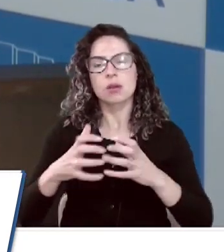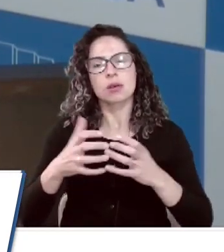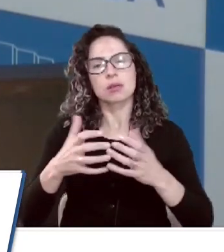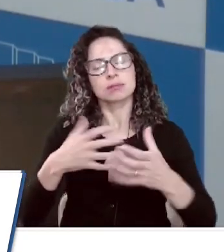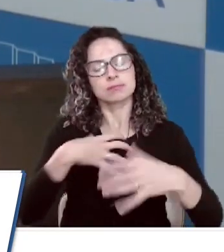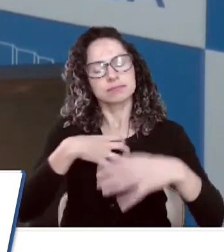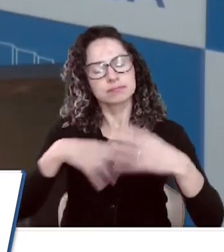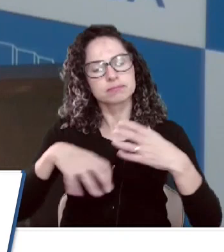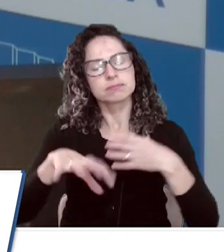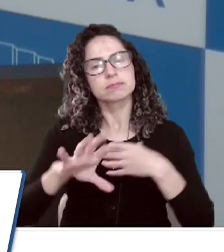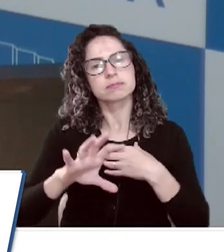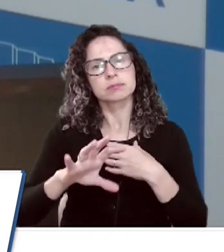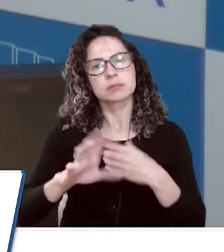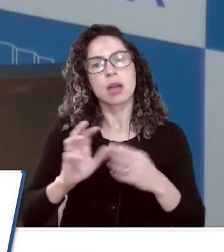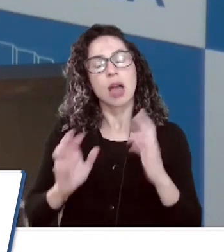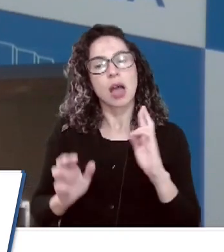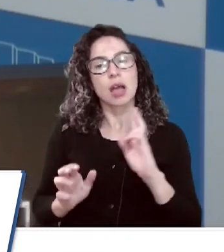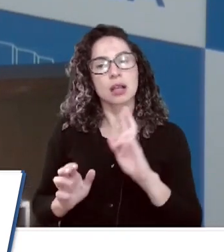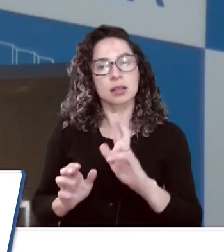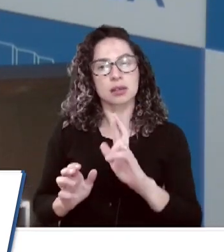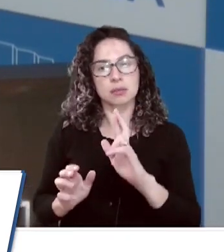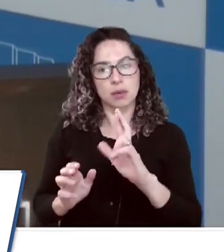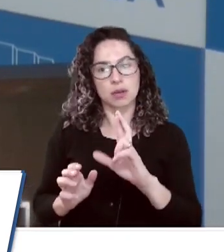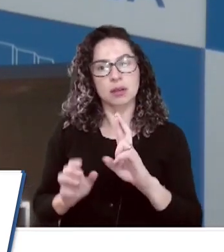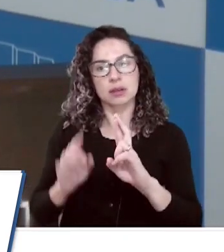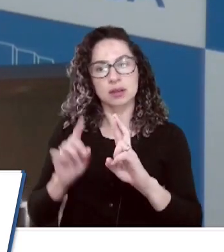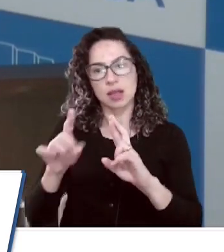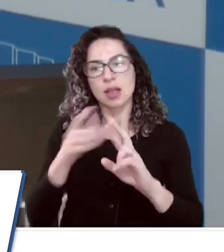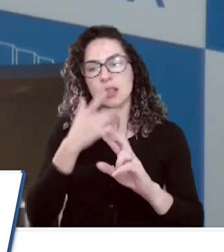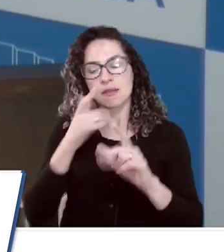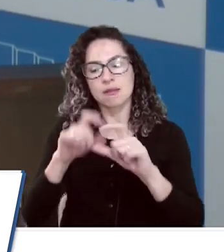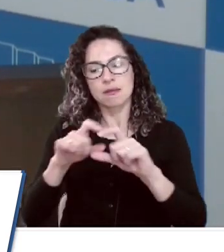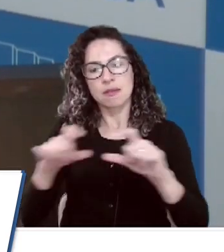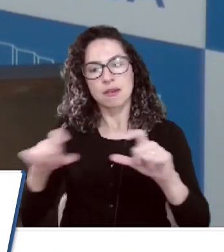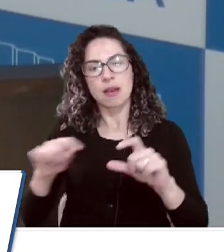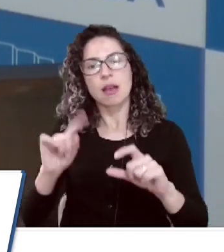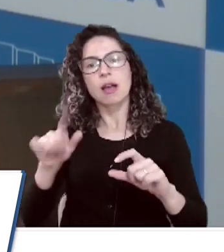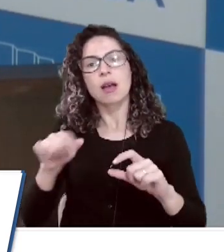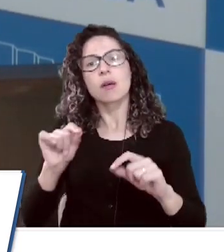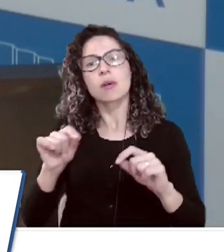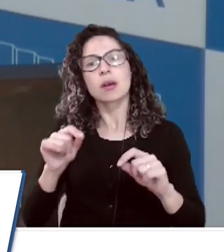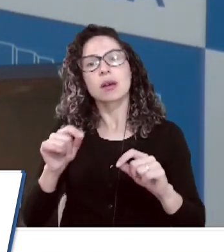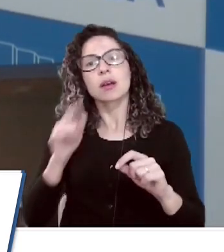A resposta para essa fala foi através de